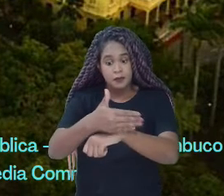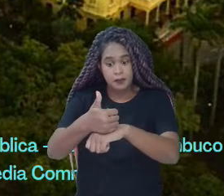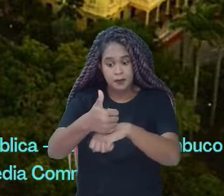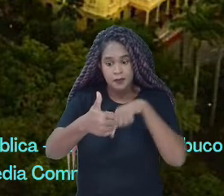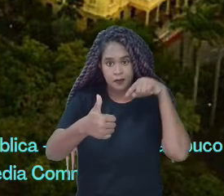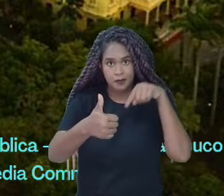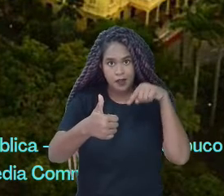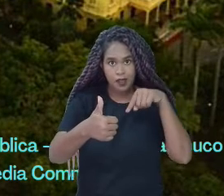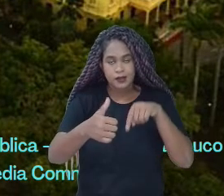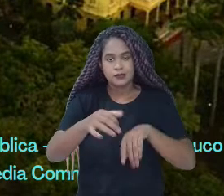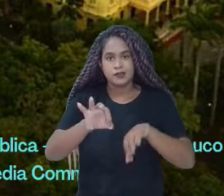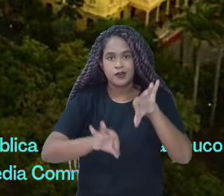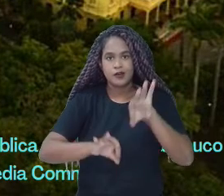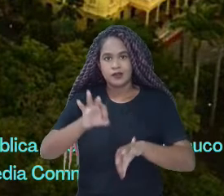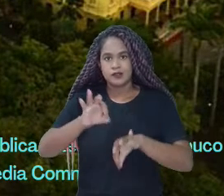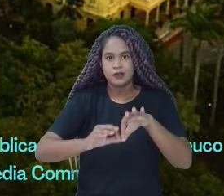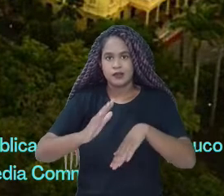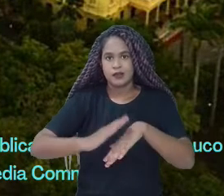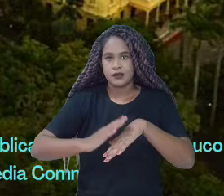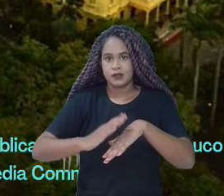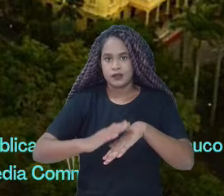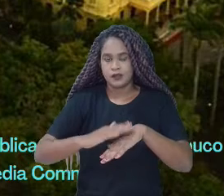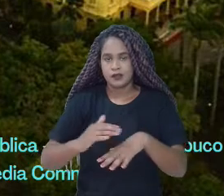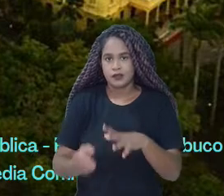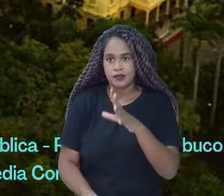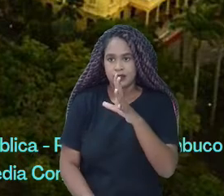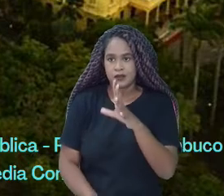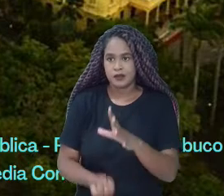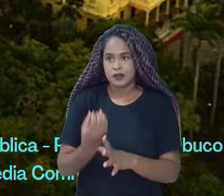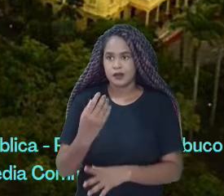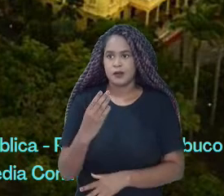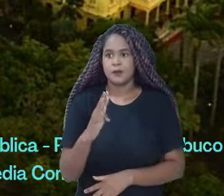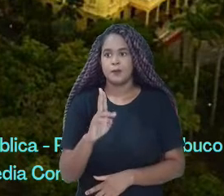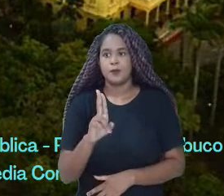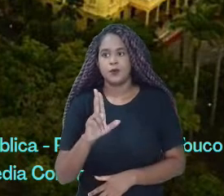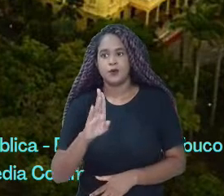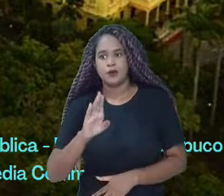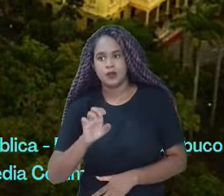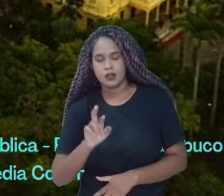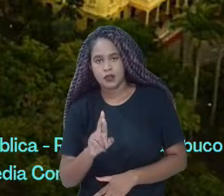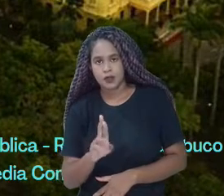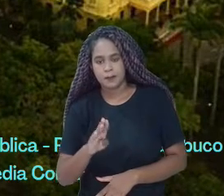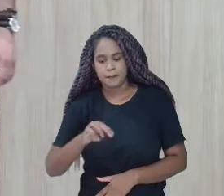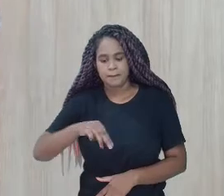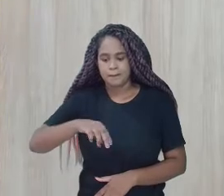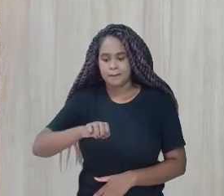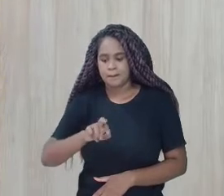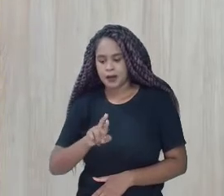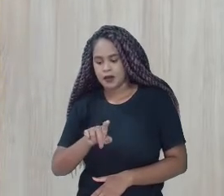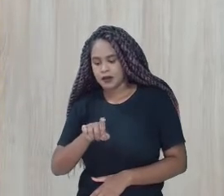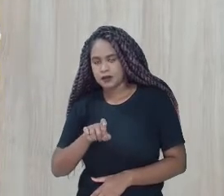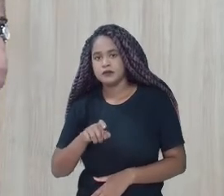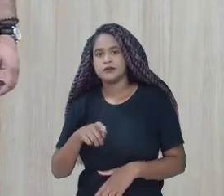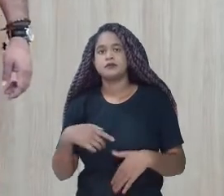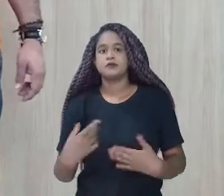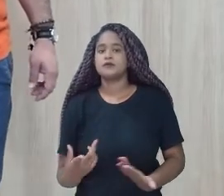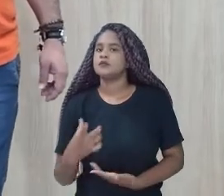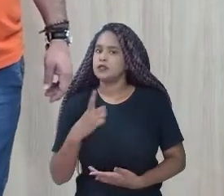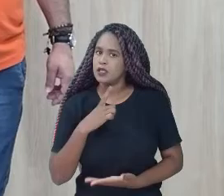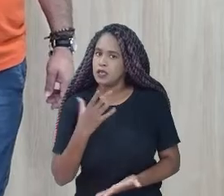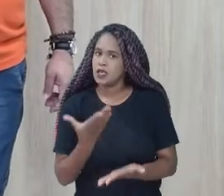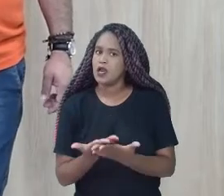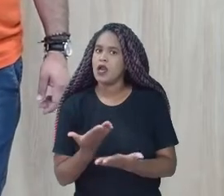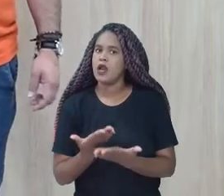foi idealizada pelo paisagista, né, Burle Marx. A gente tem uma aula, né, para as turmas do 6º ano de História